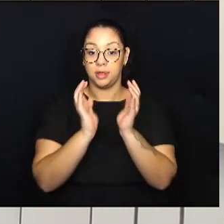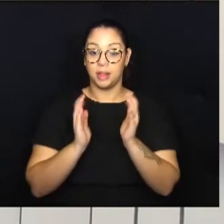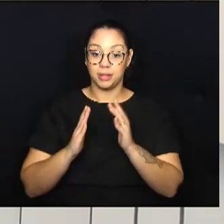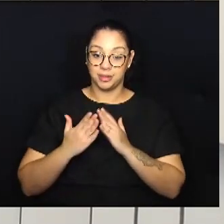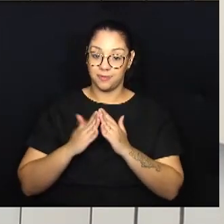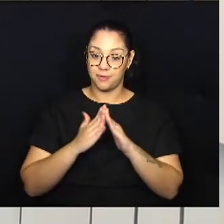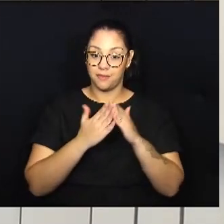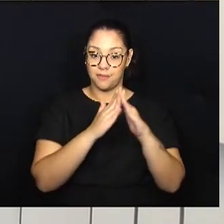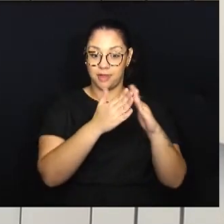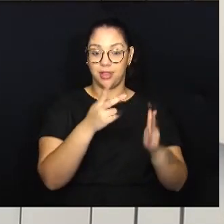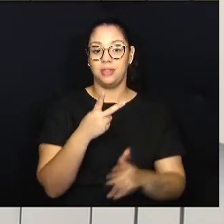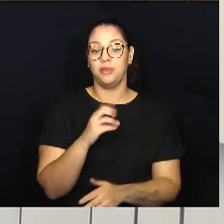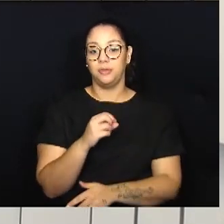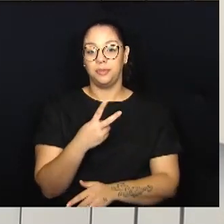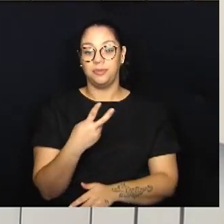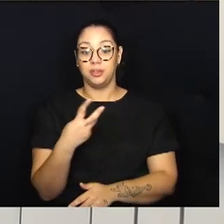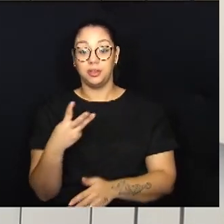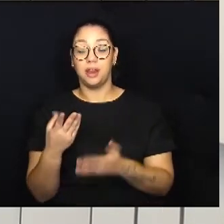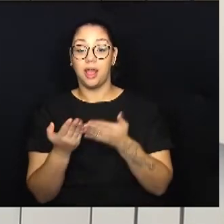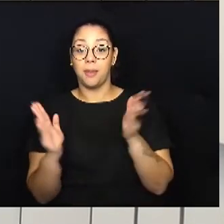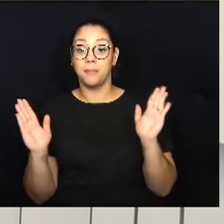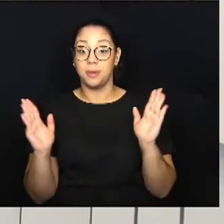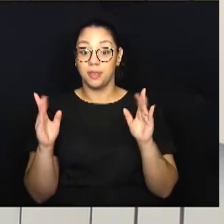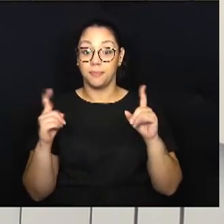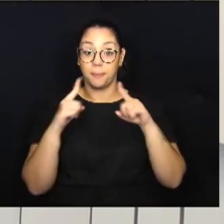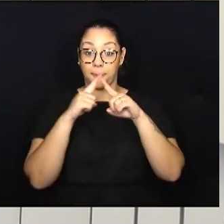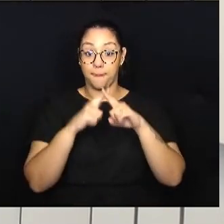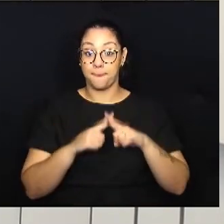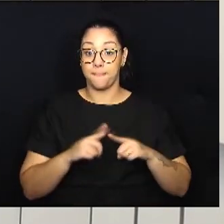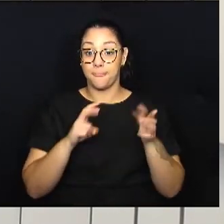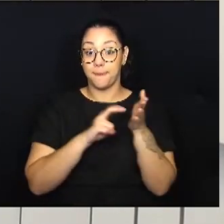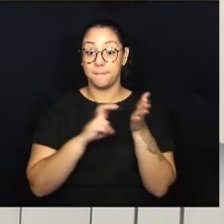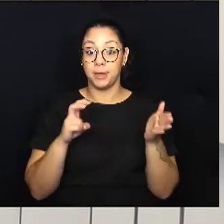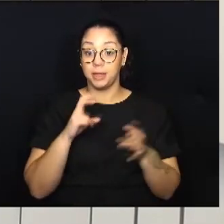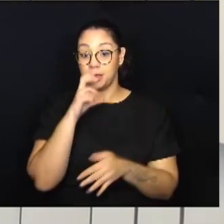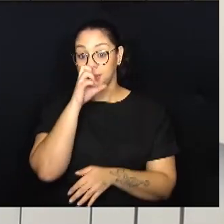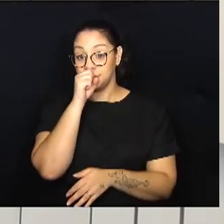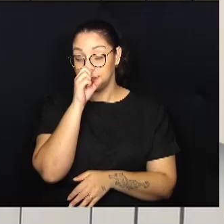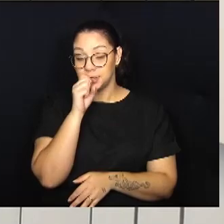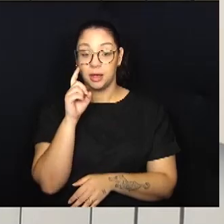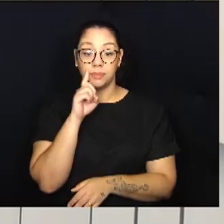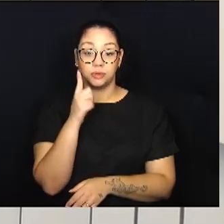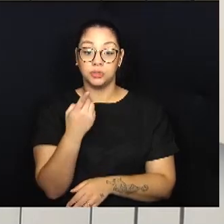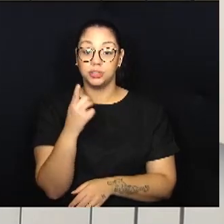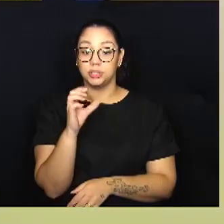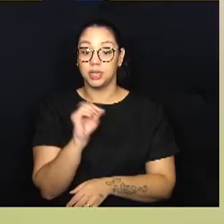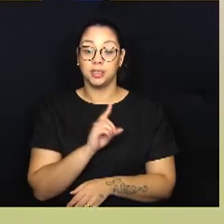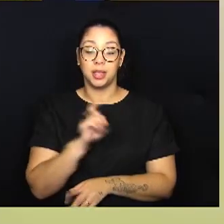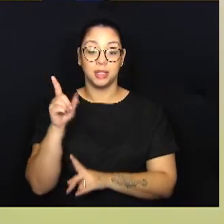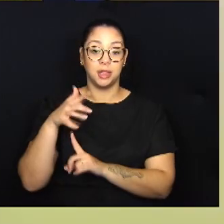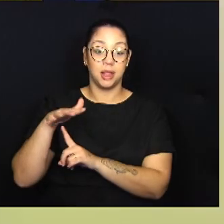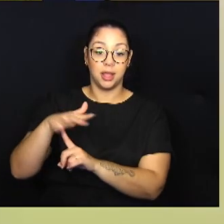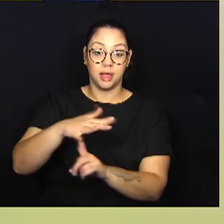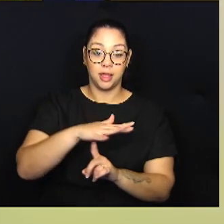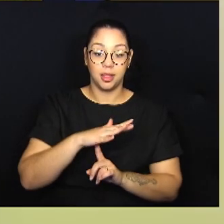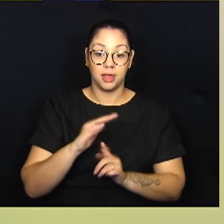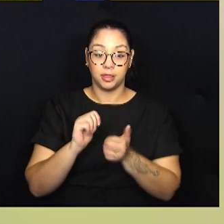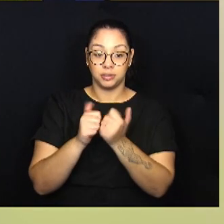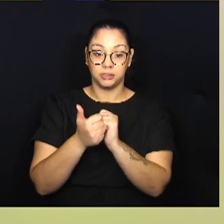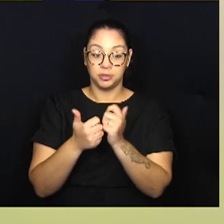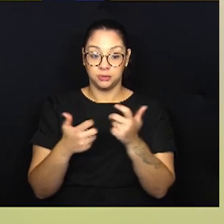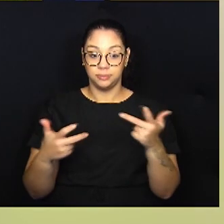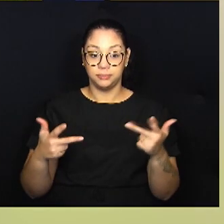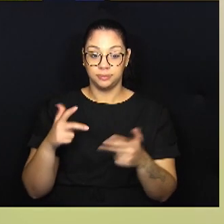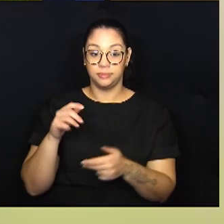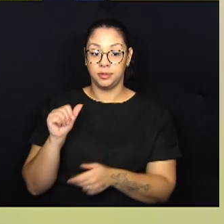2023. A abertura da competição ocorreu na manhã deste sábado, dia 10, lá na Praça de Esportes